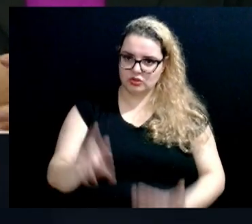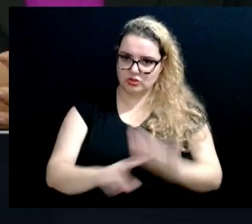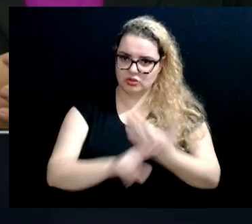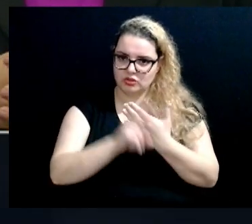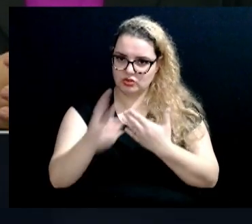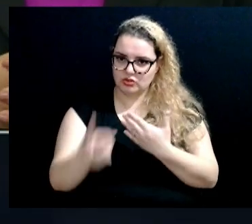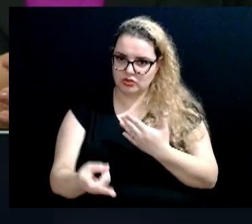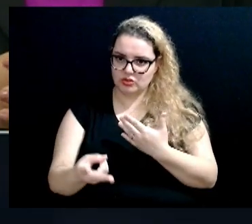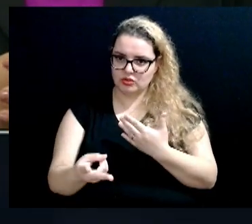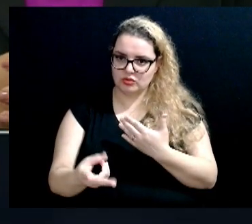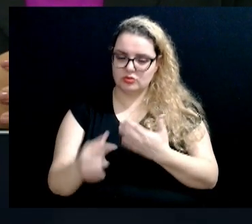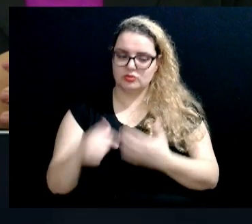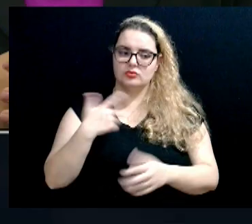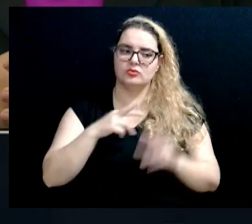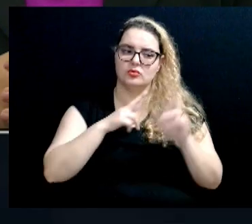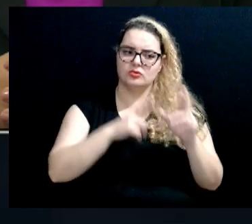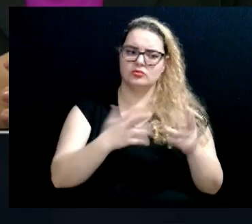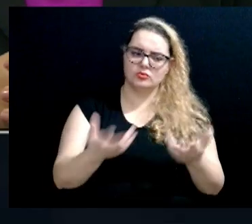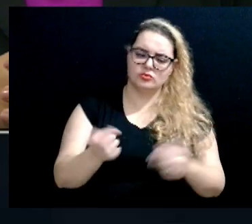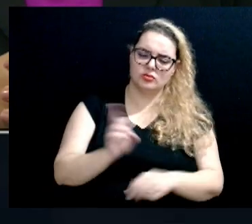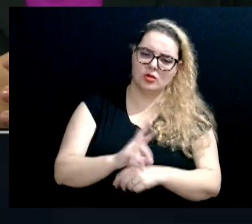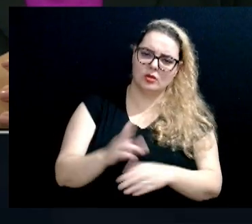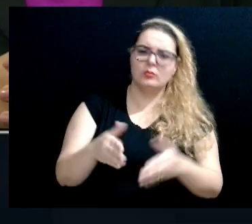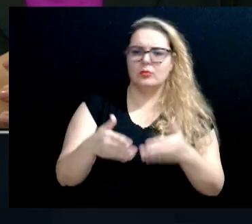nosso sono, doutor, por favor.